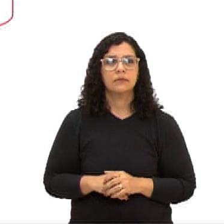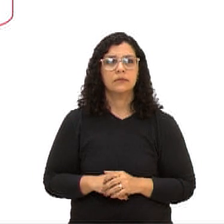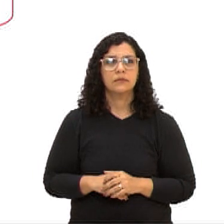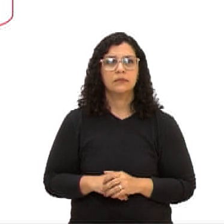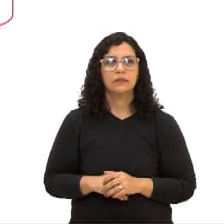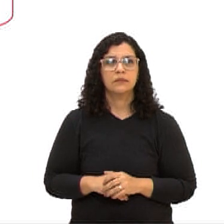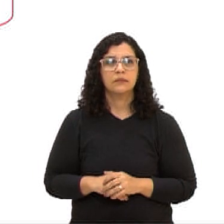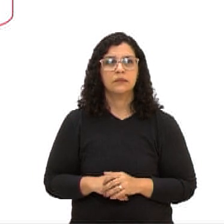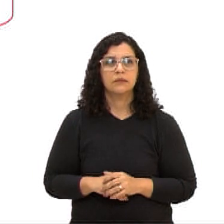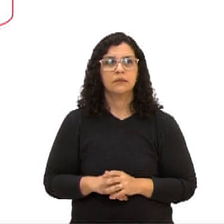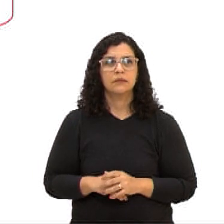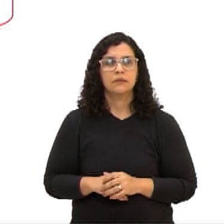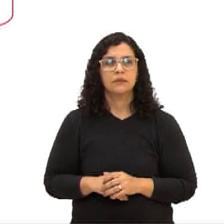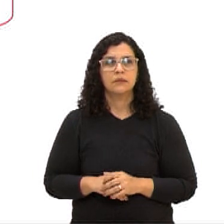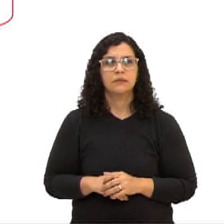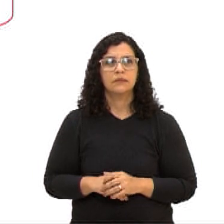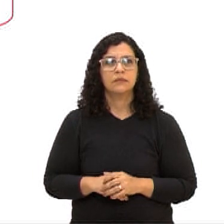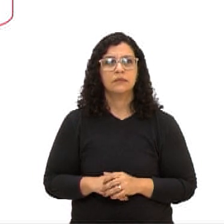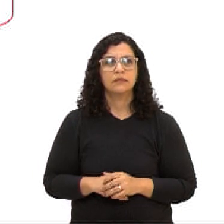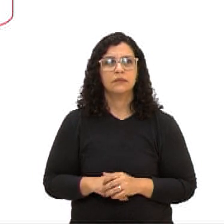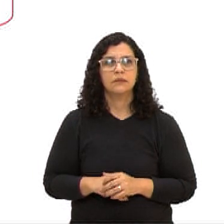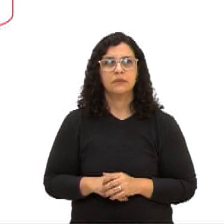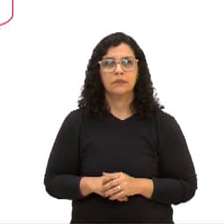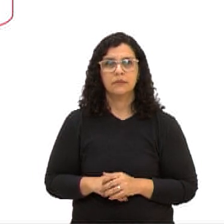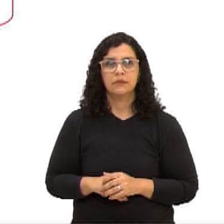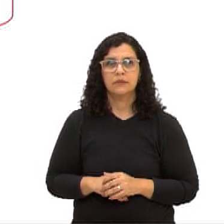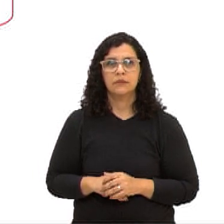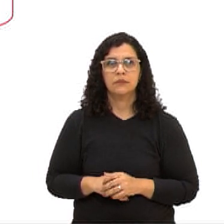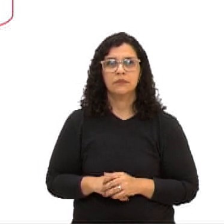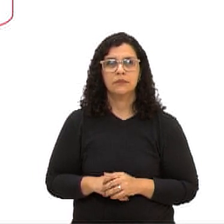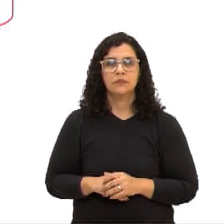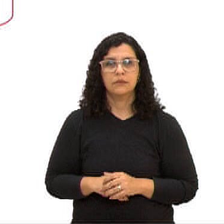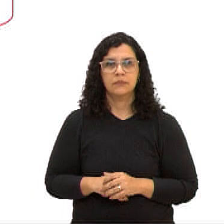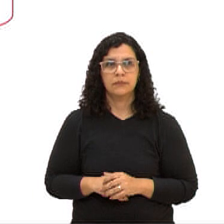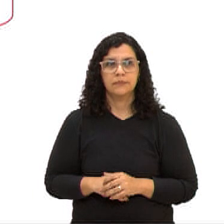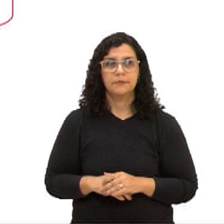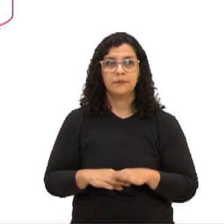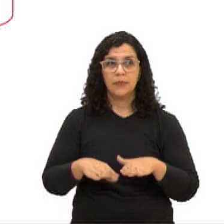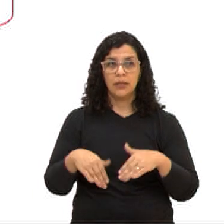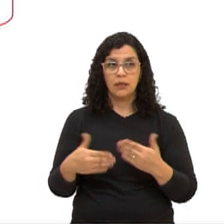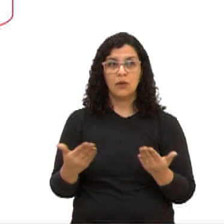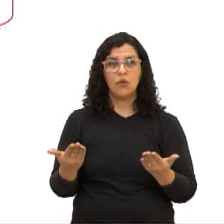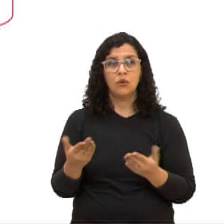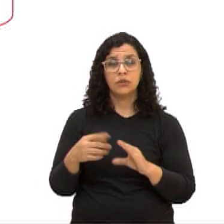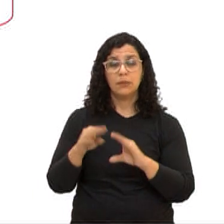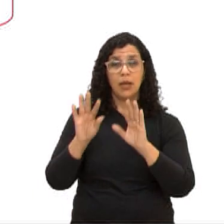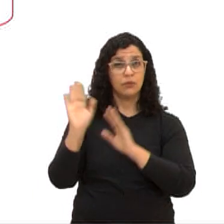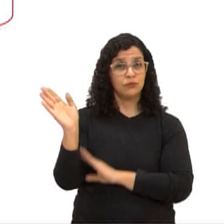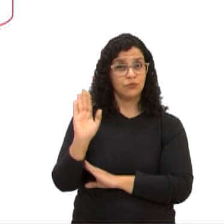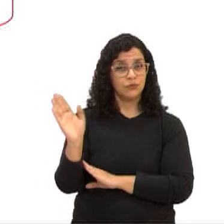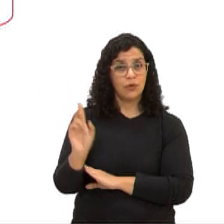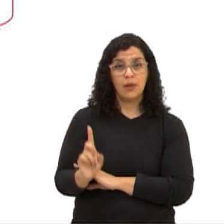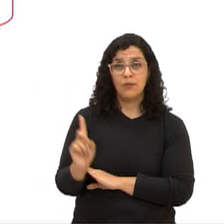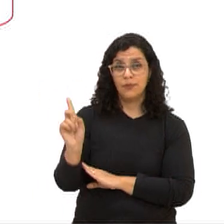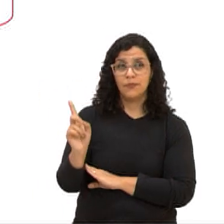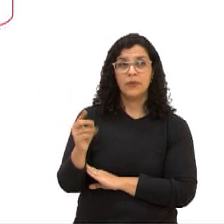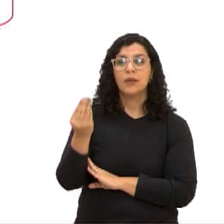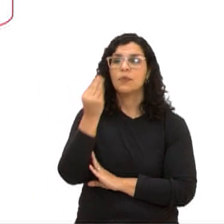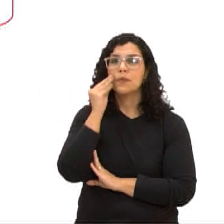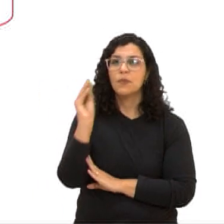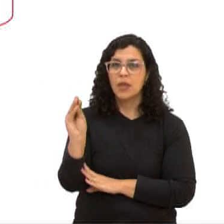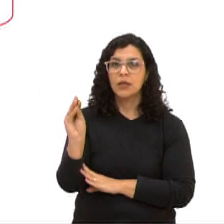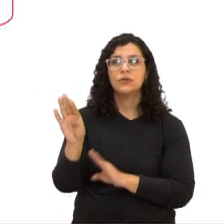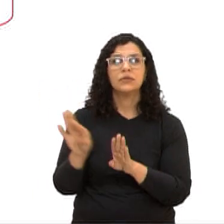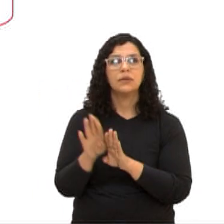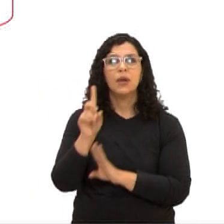lo pones en el horno. Compre pan para desayunar por la tarde. Una despedida, besos e